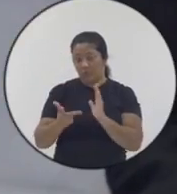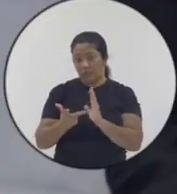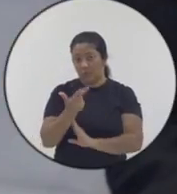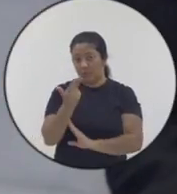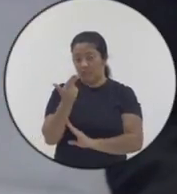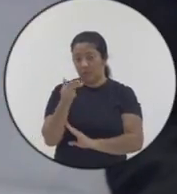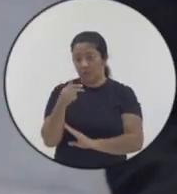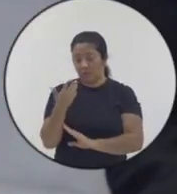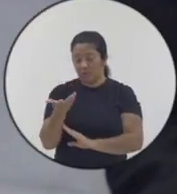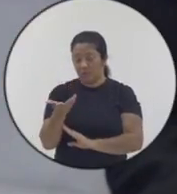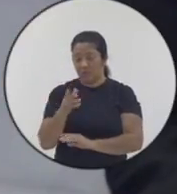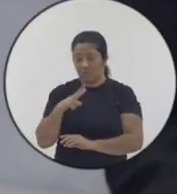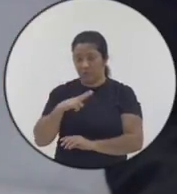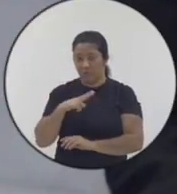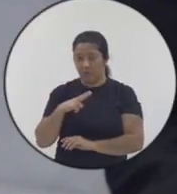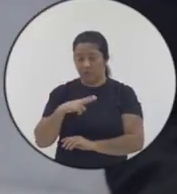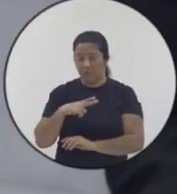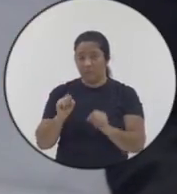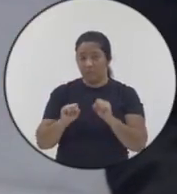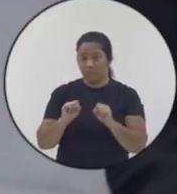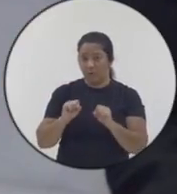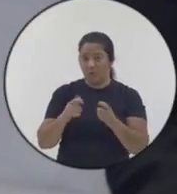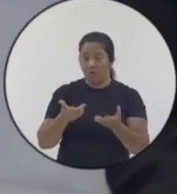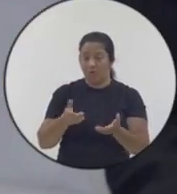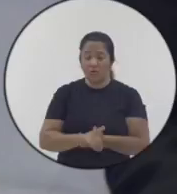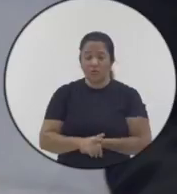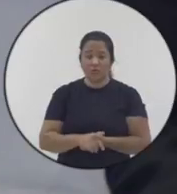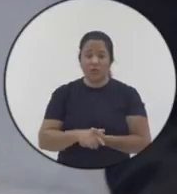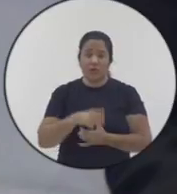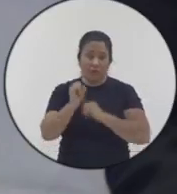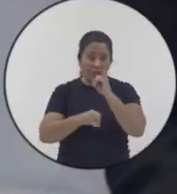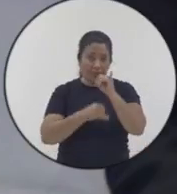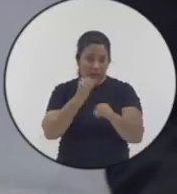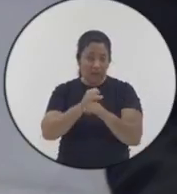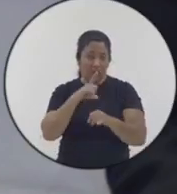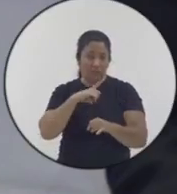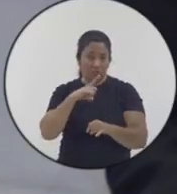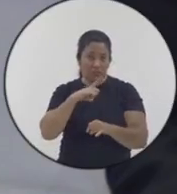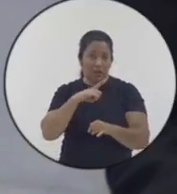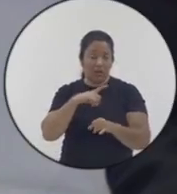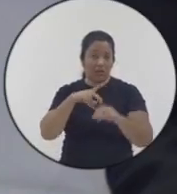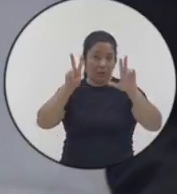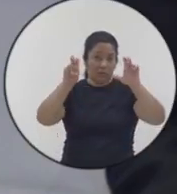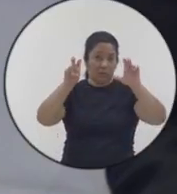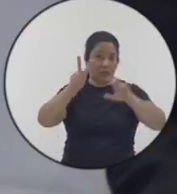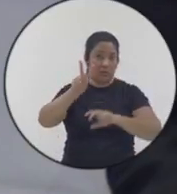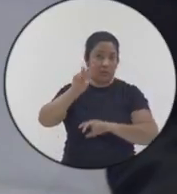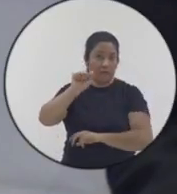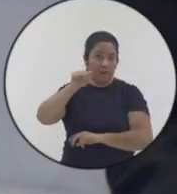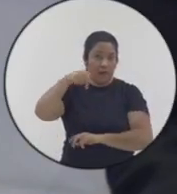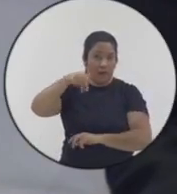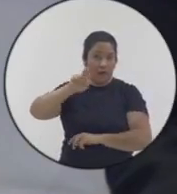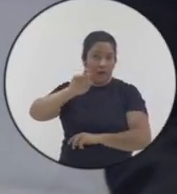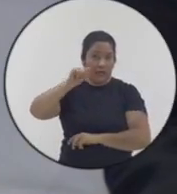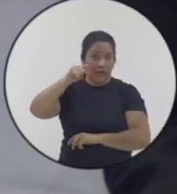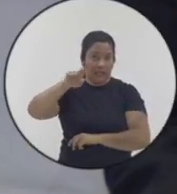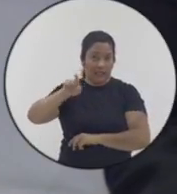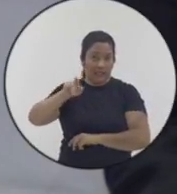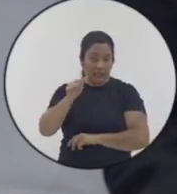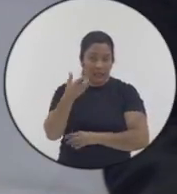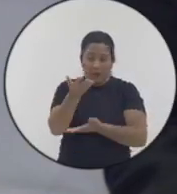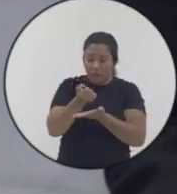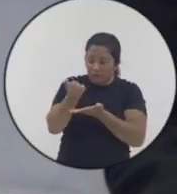Né? Várias pessoas fizeram vaquinha online que estão lá com a gente, conseguiram. Então, a gente, para o processo